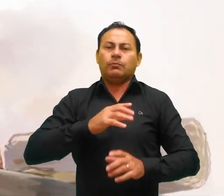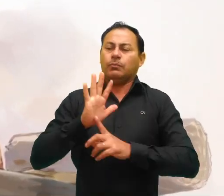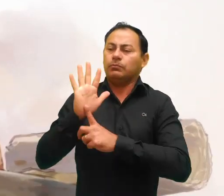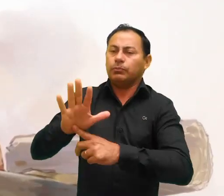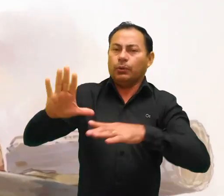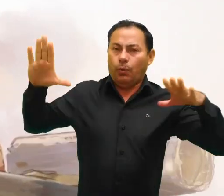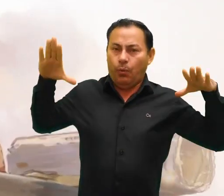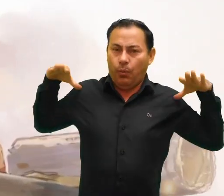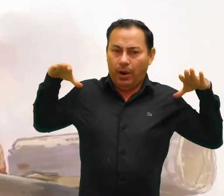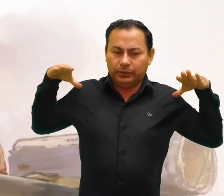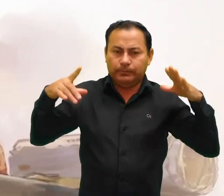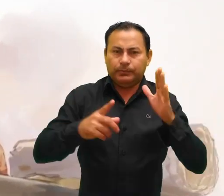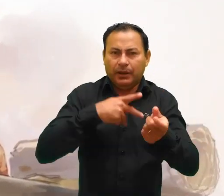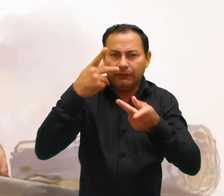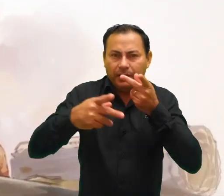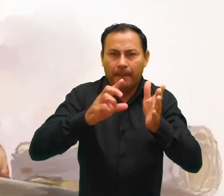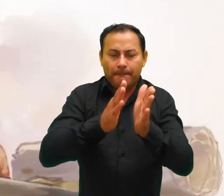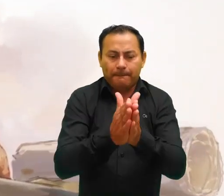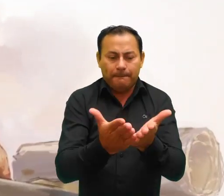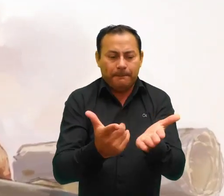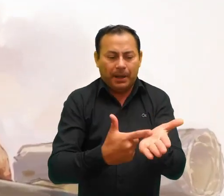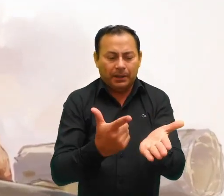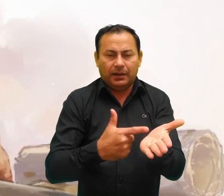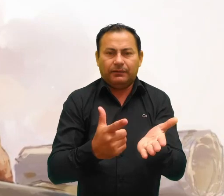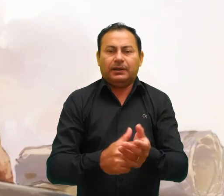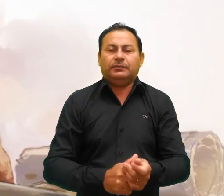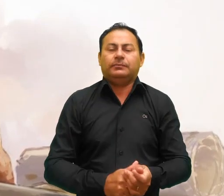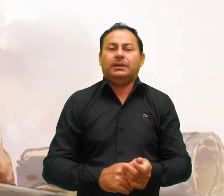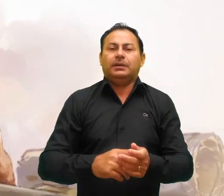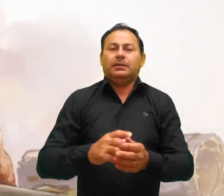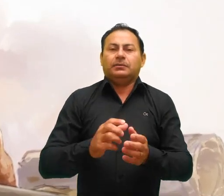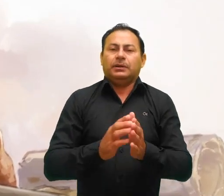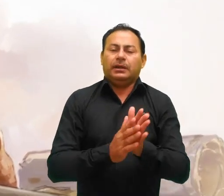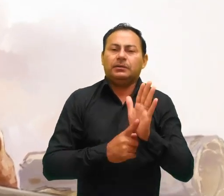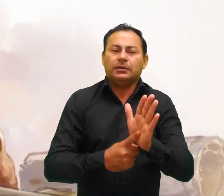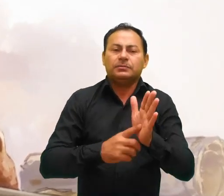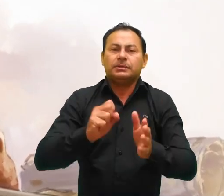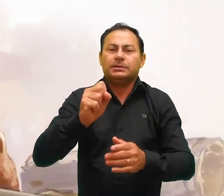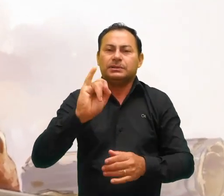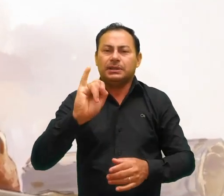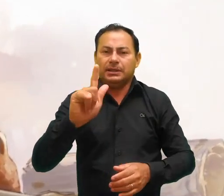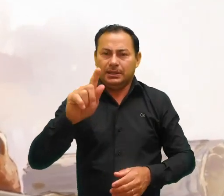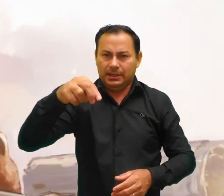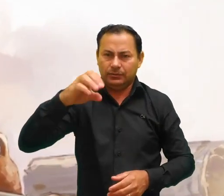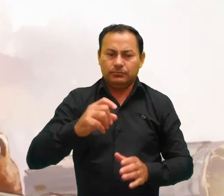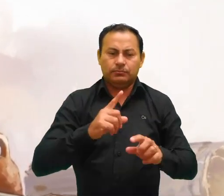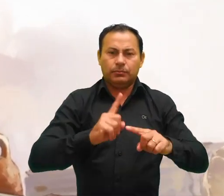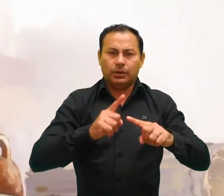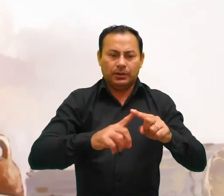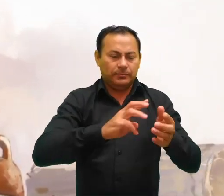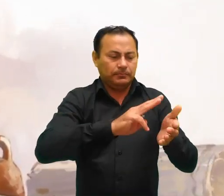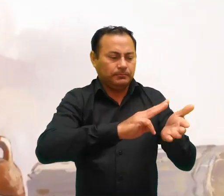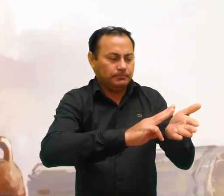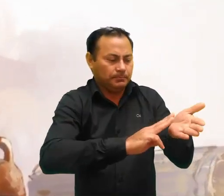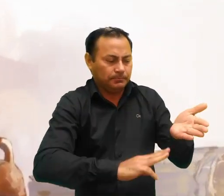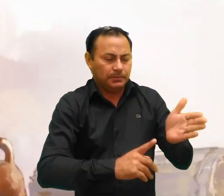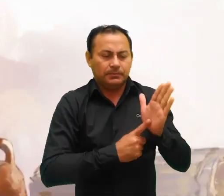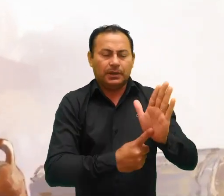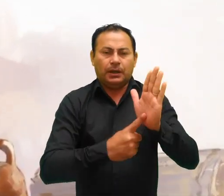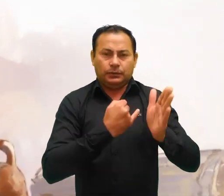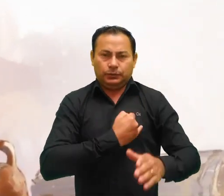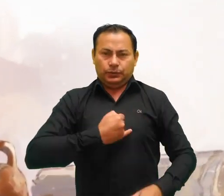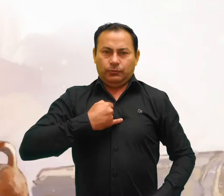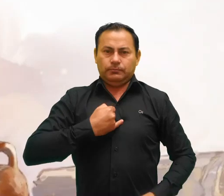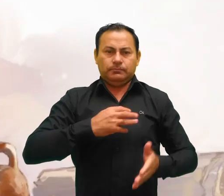Quando falamos a palavra significada, nos referimos a signos, porque a mensagem da revelação de Jesus Cristo dada a